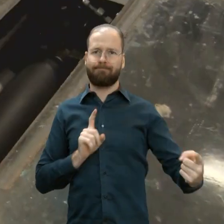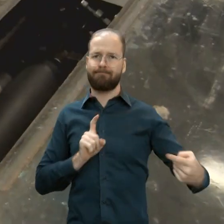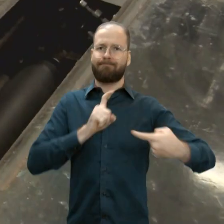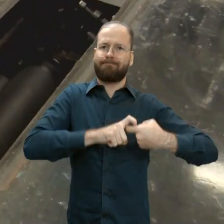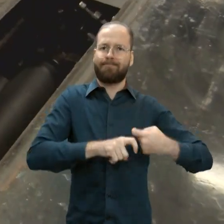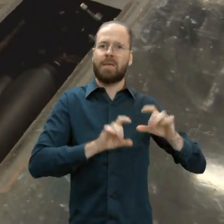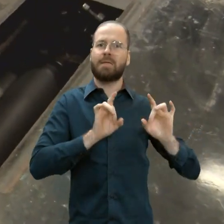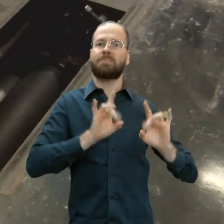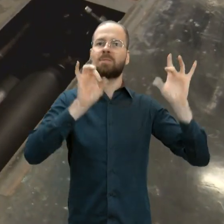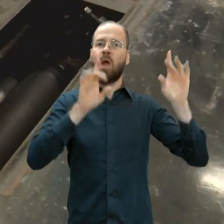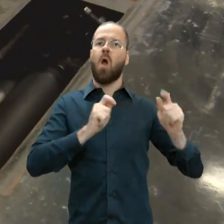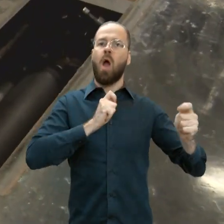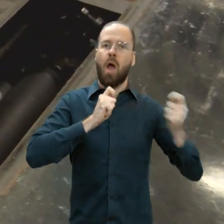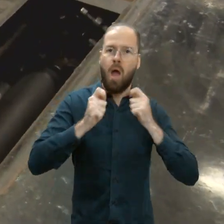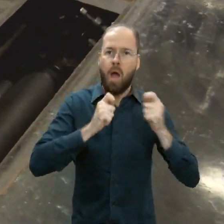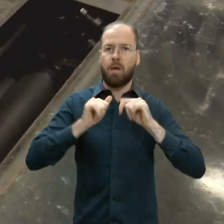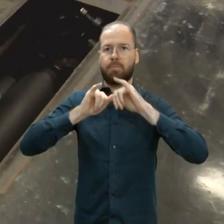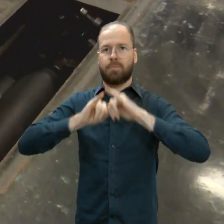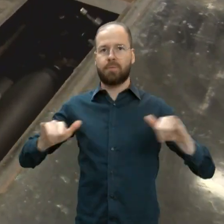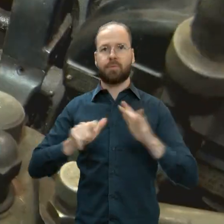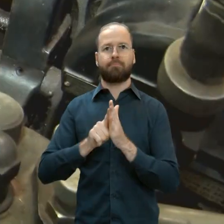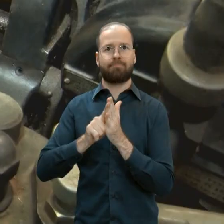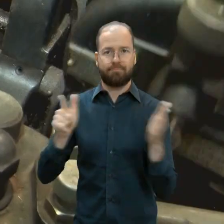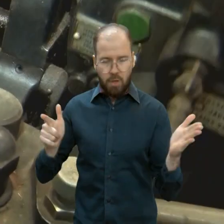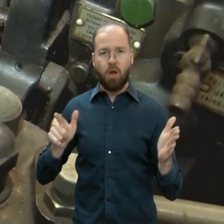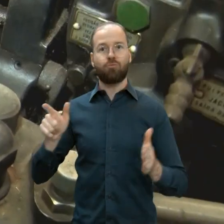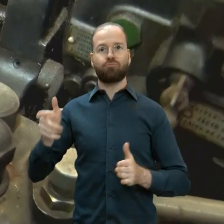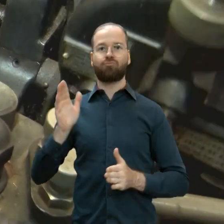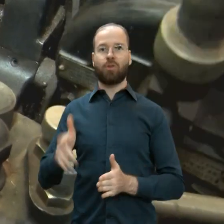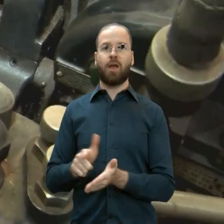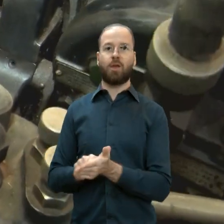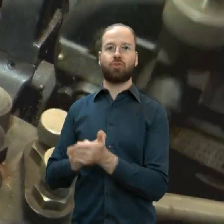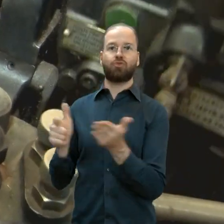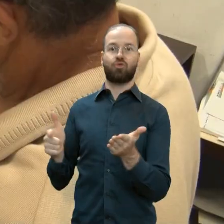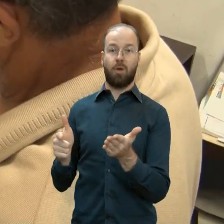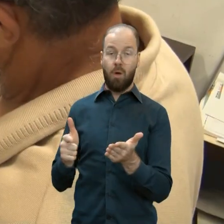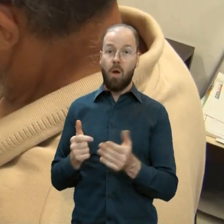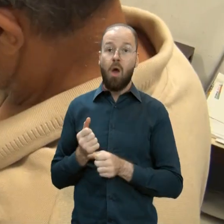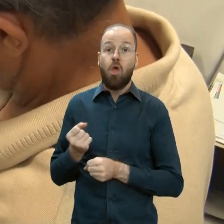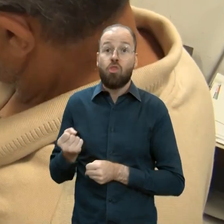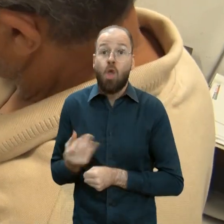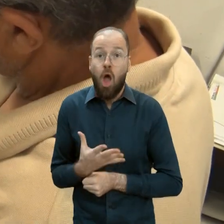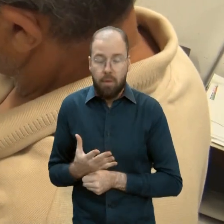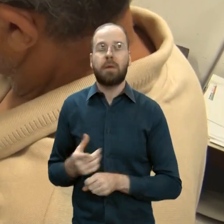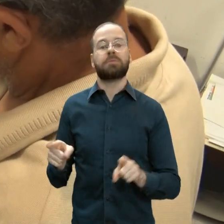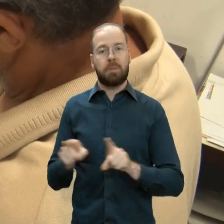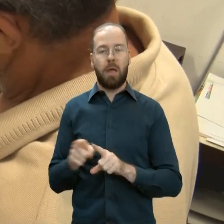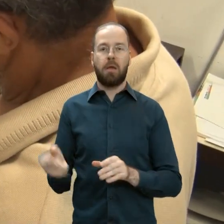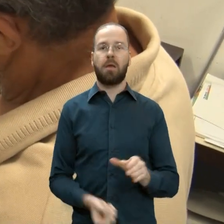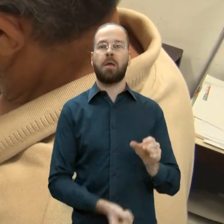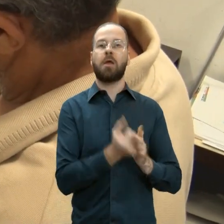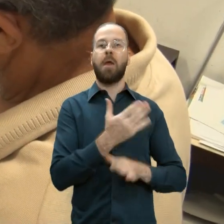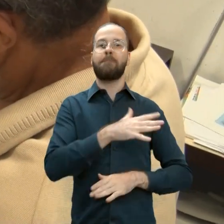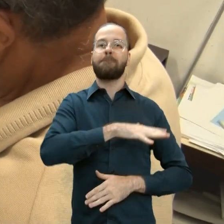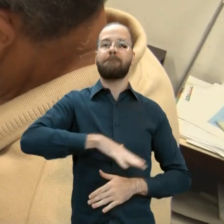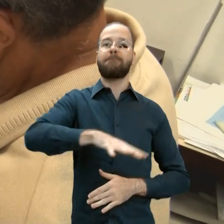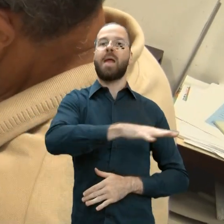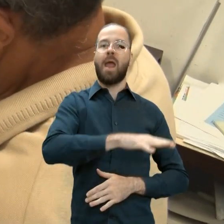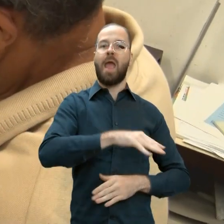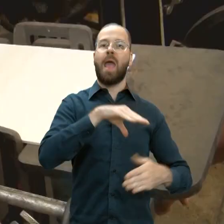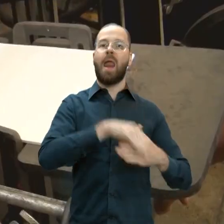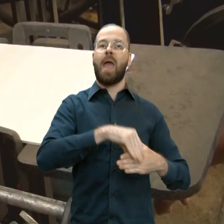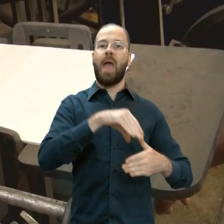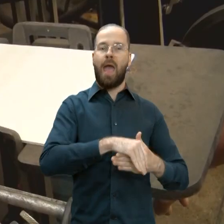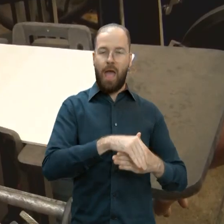criou o jornal Quarto Poder já nos primeiros anos de existência da UFG e criou também um parque gráfico nos primeiros anos de existência da